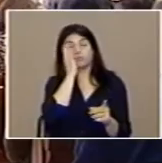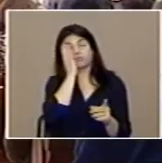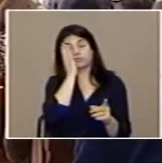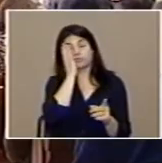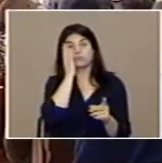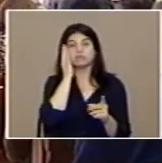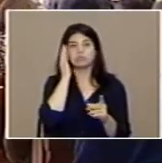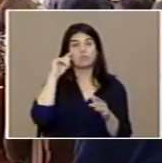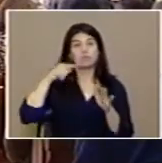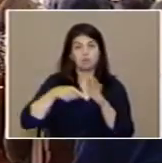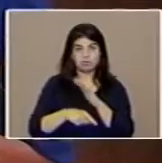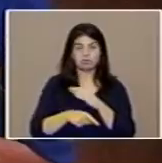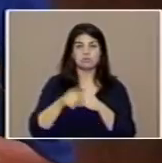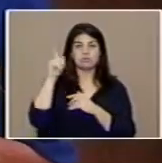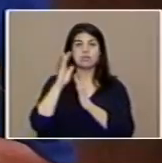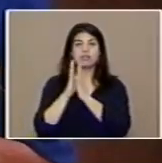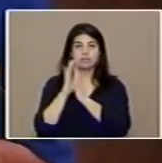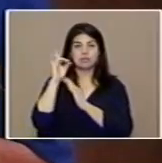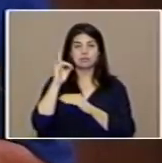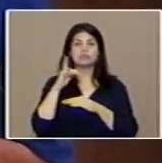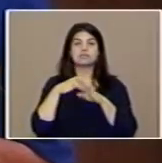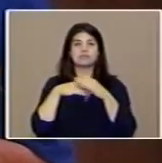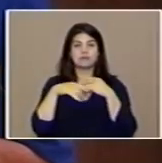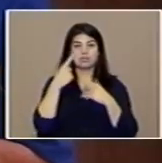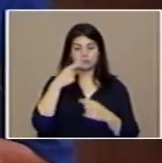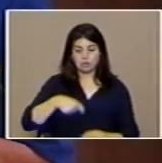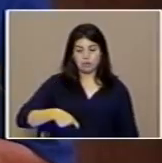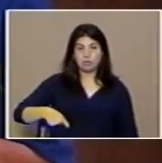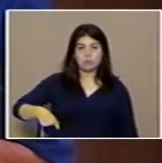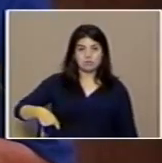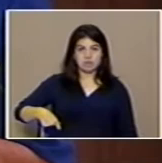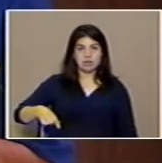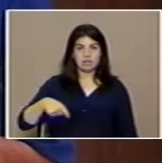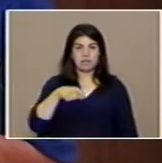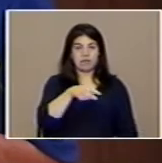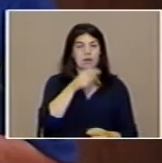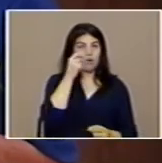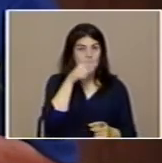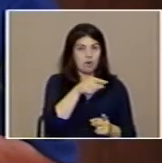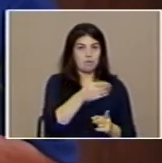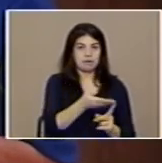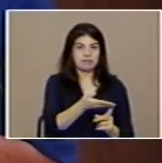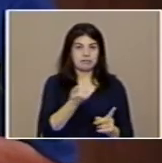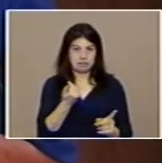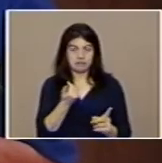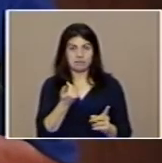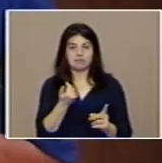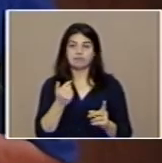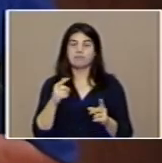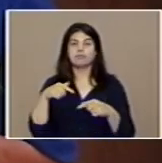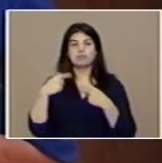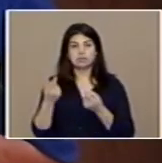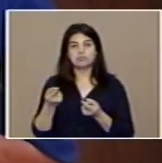costela fazendo crescer a carne em seu lugar da costela do homem